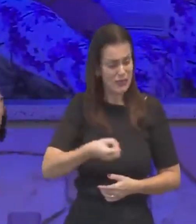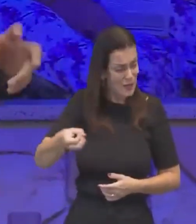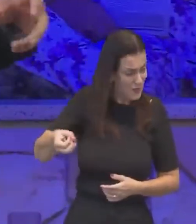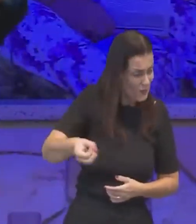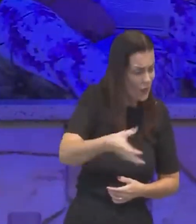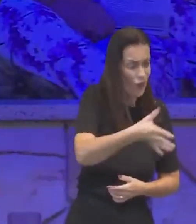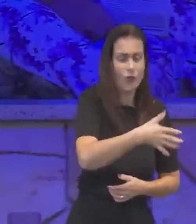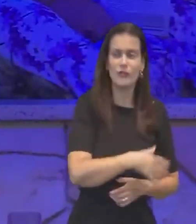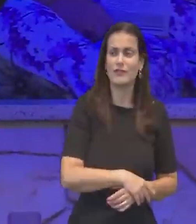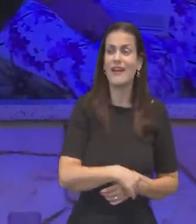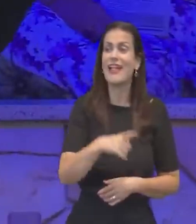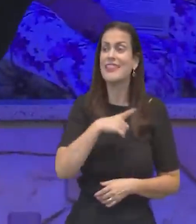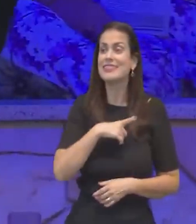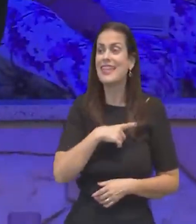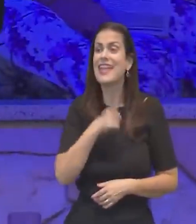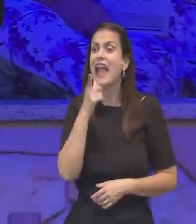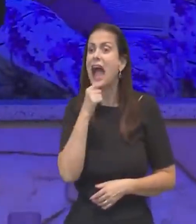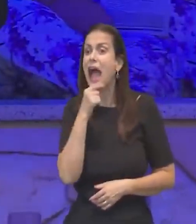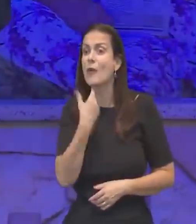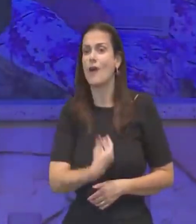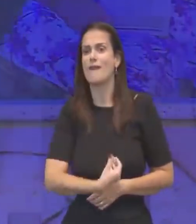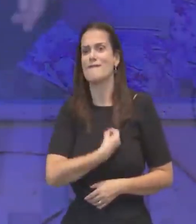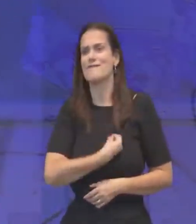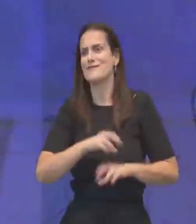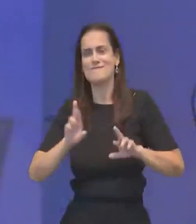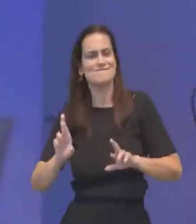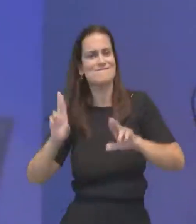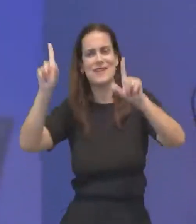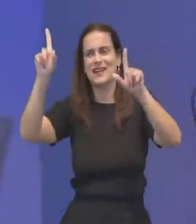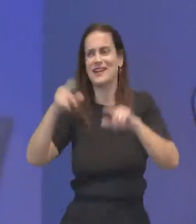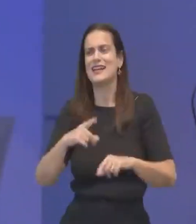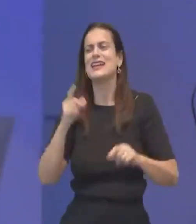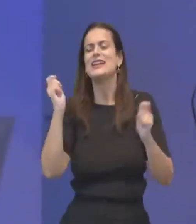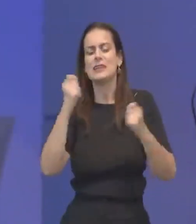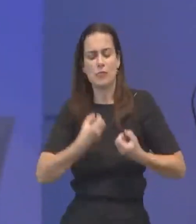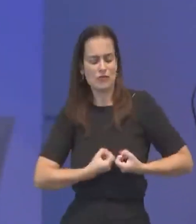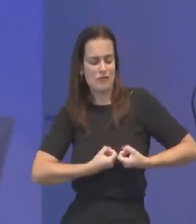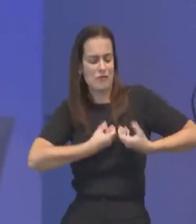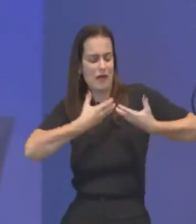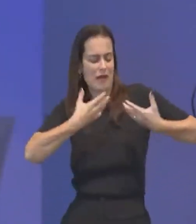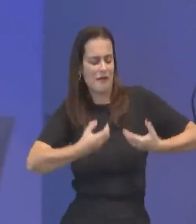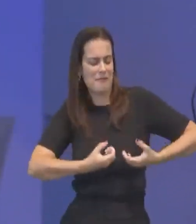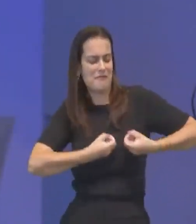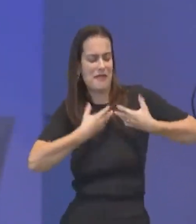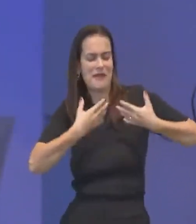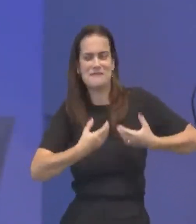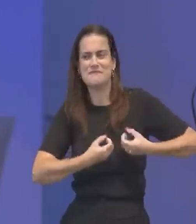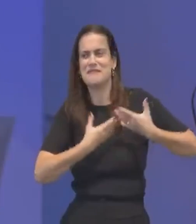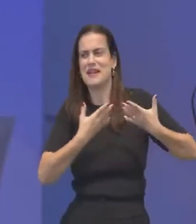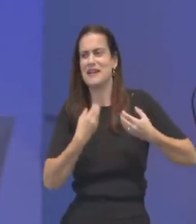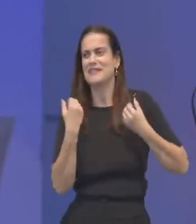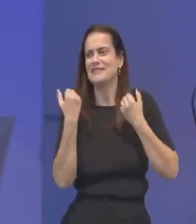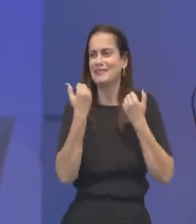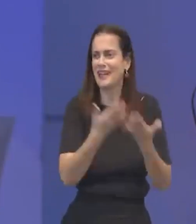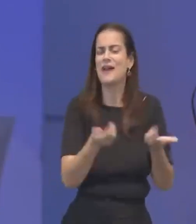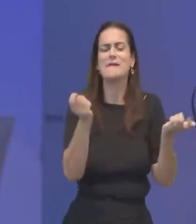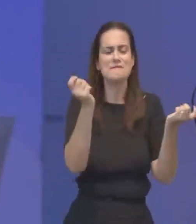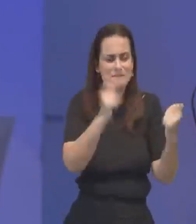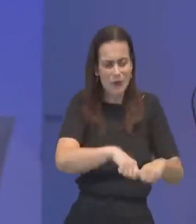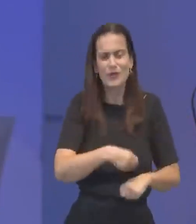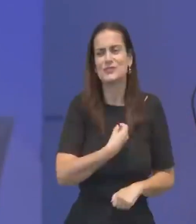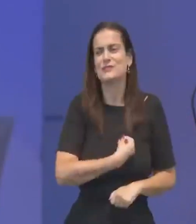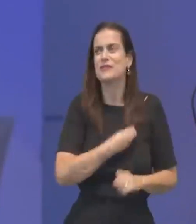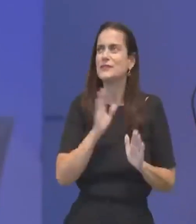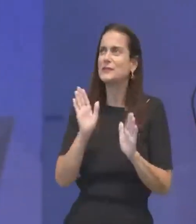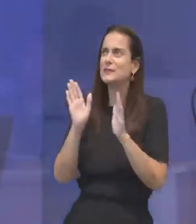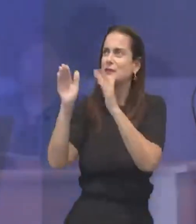tenho uma água viva que pode jorrar de dentro de si, te direcionando para a vida